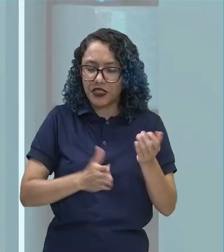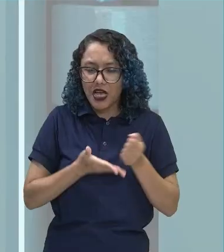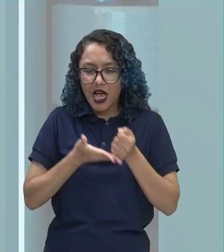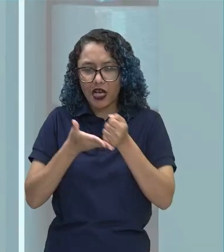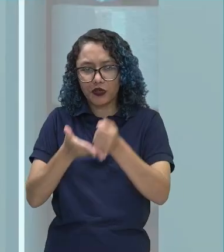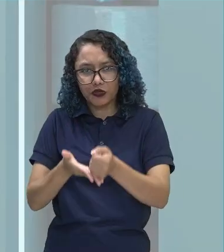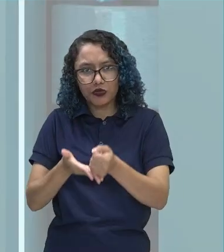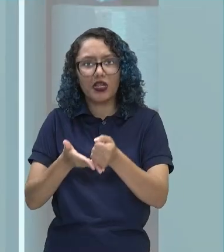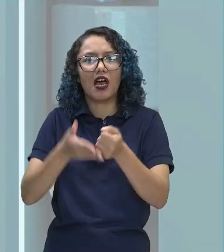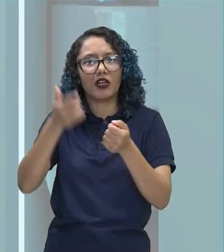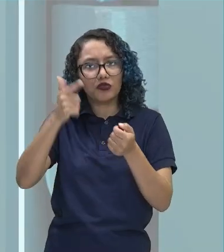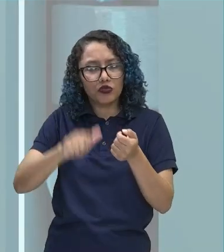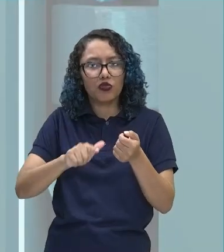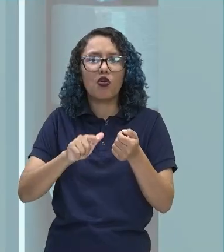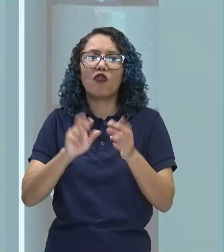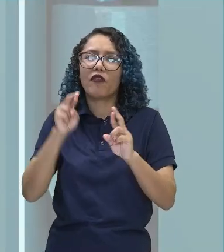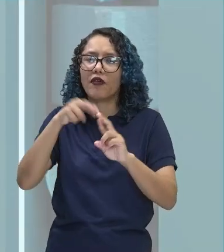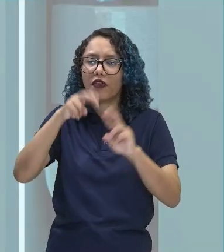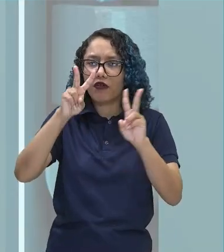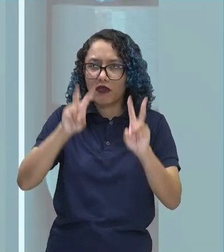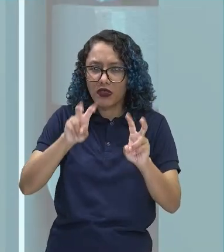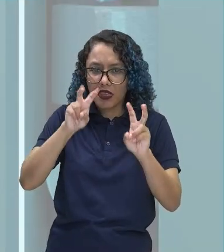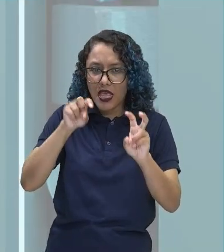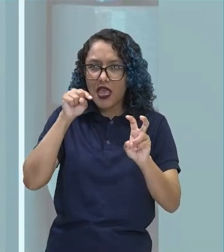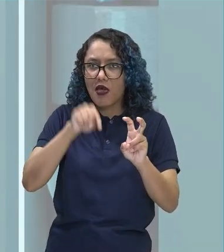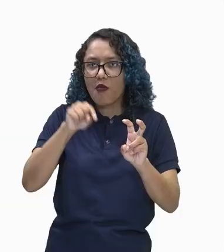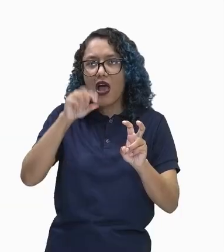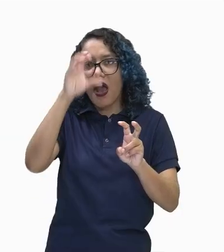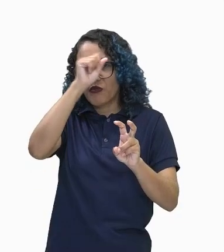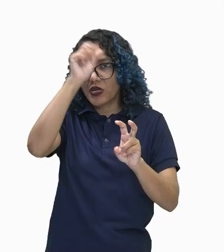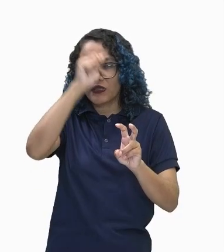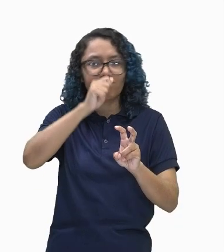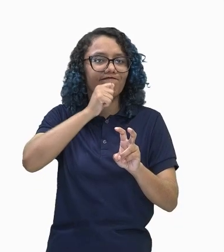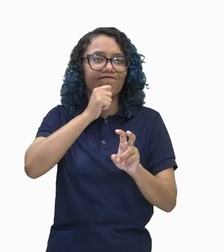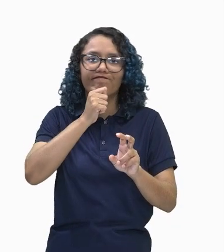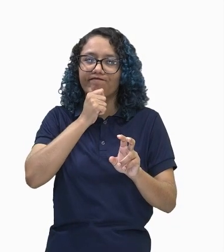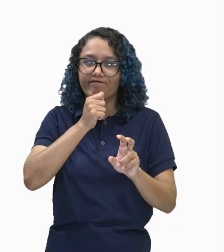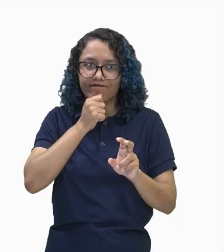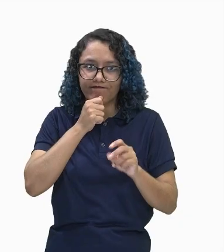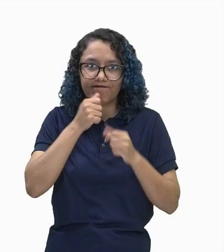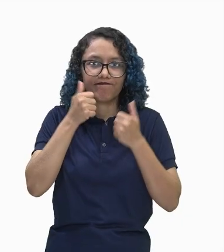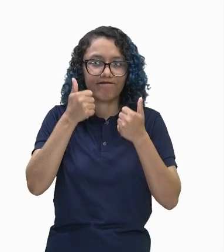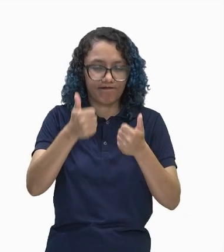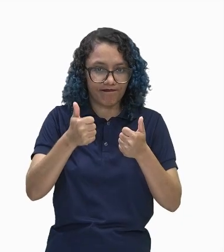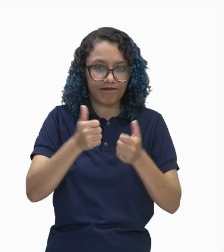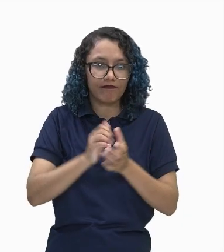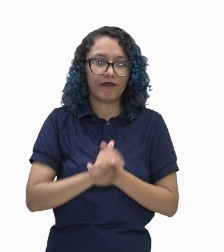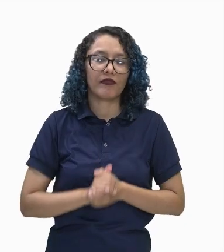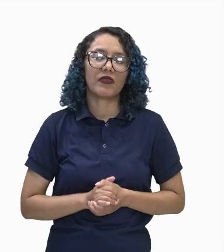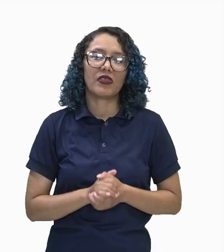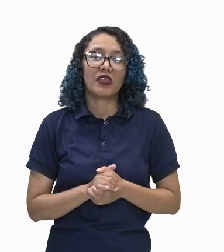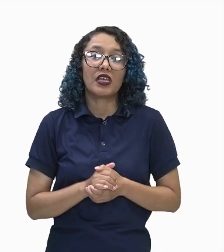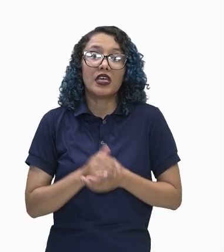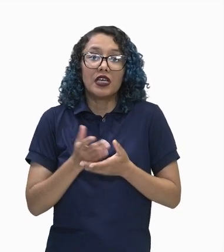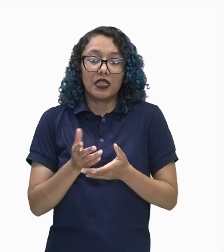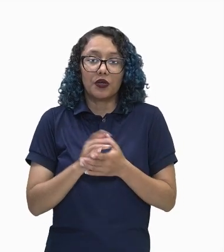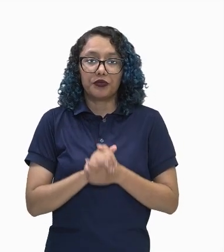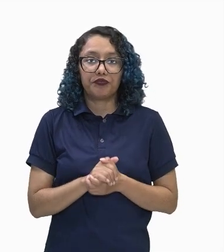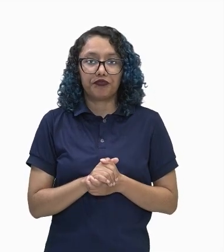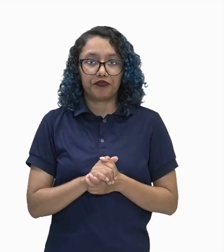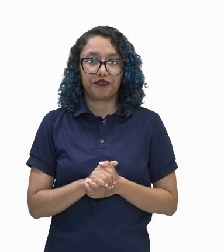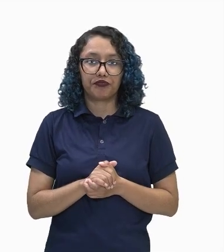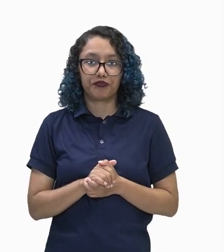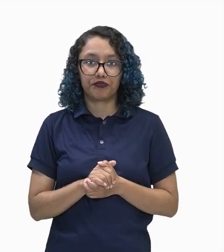recuperar, né, o que ele não aprendeu. Então, no parágrafo 1º, nos